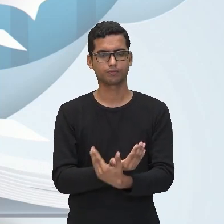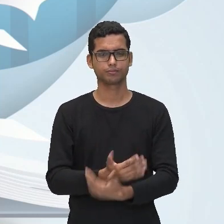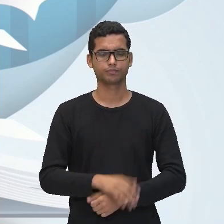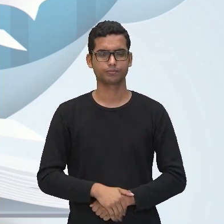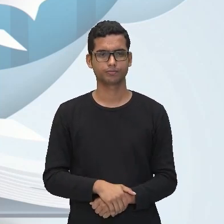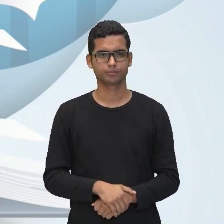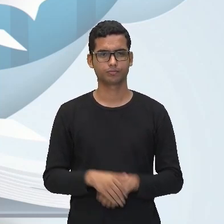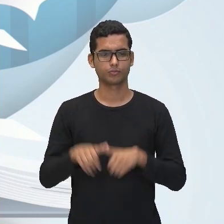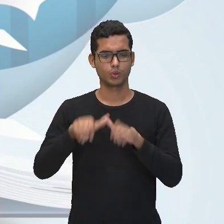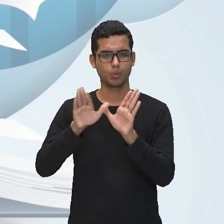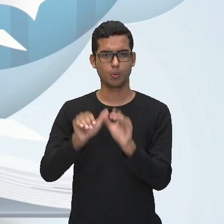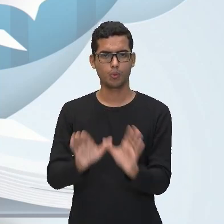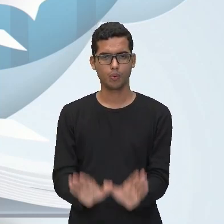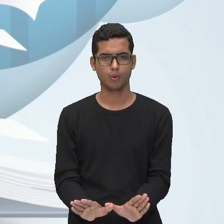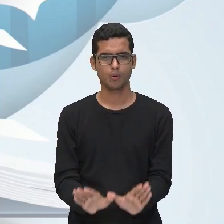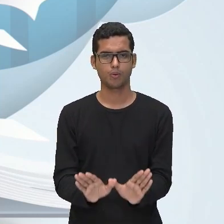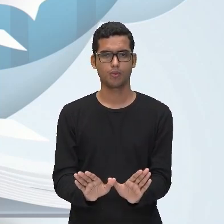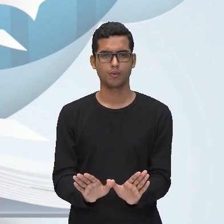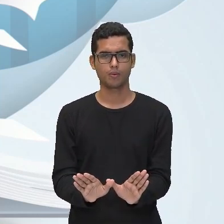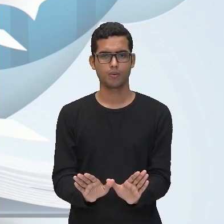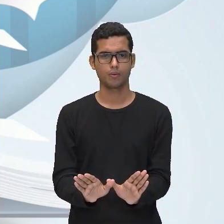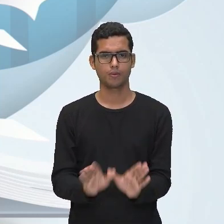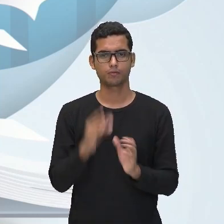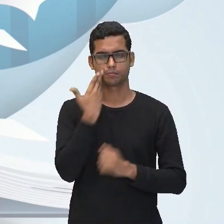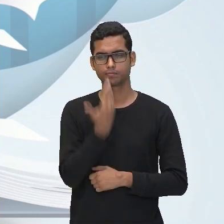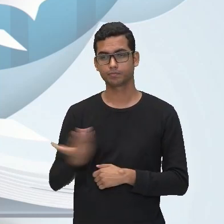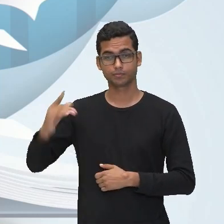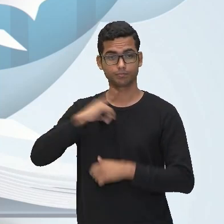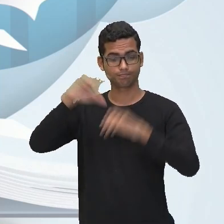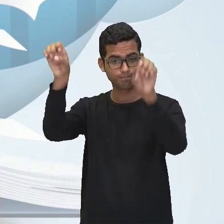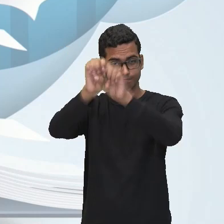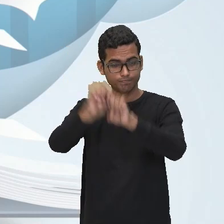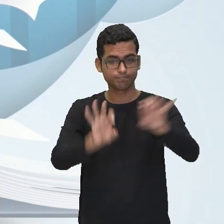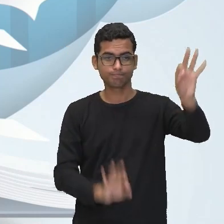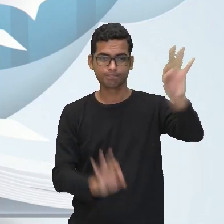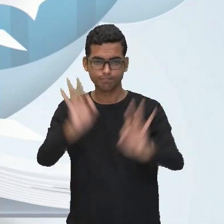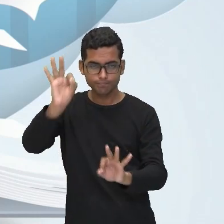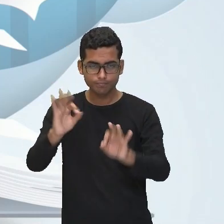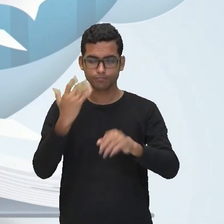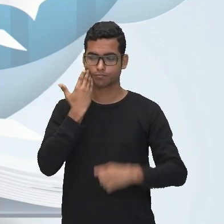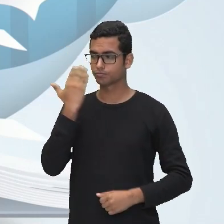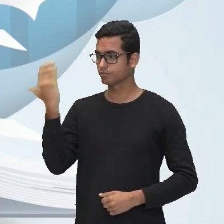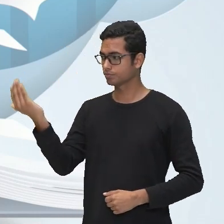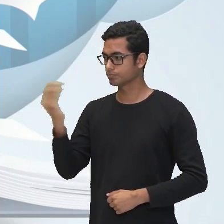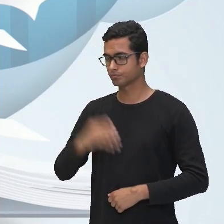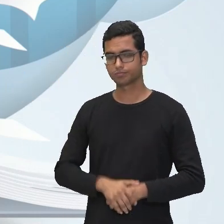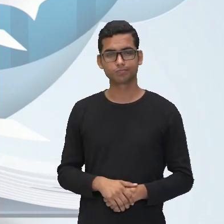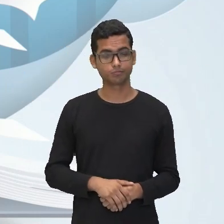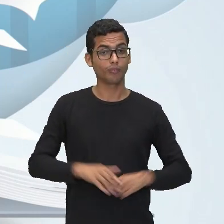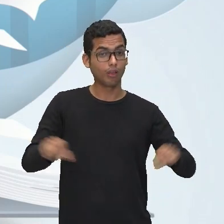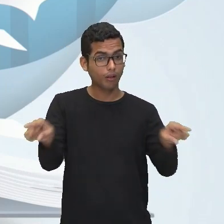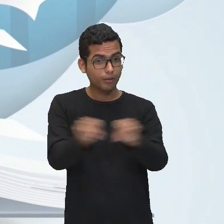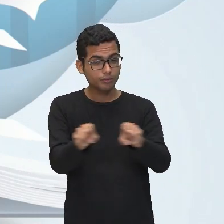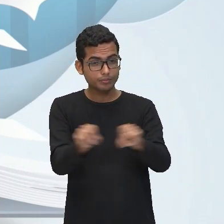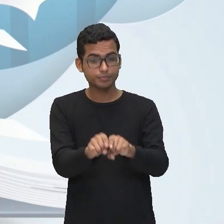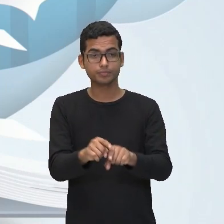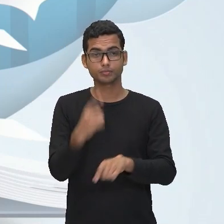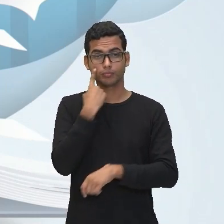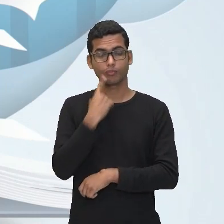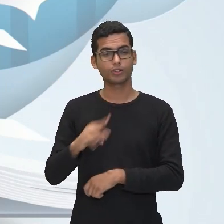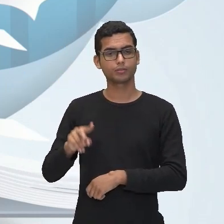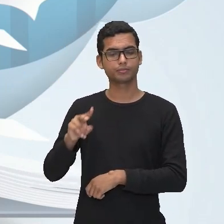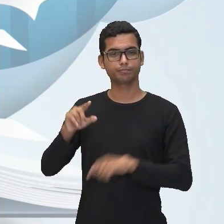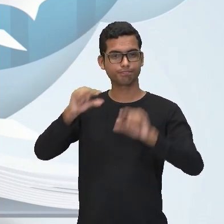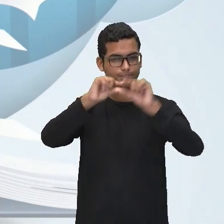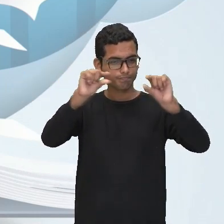Então esse poema tem a estrutura, né, organizada em estrofe e versos, cada linha um verso e